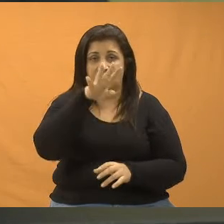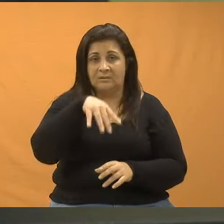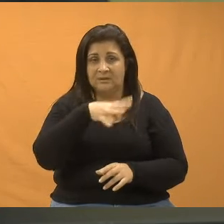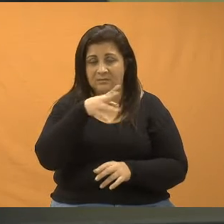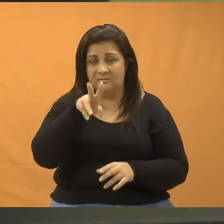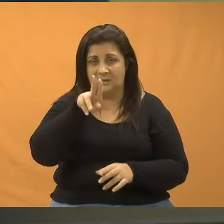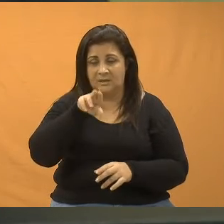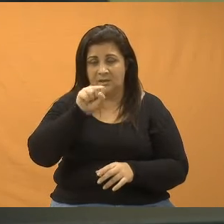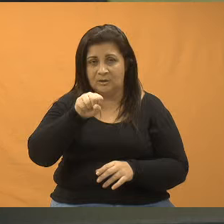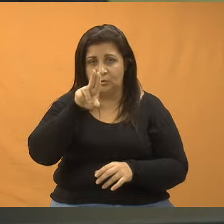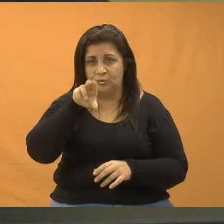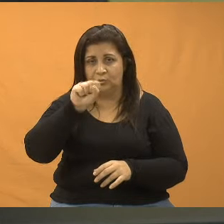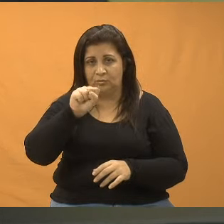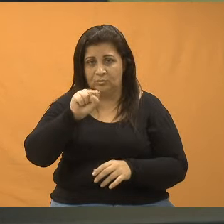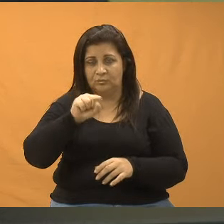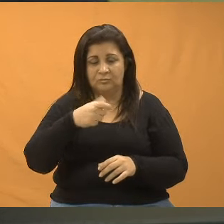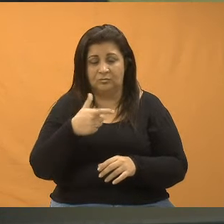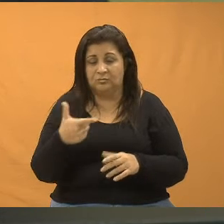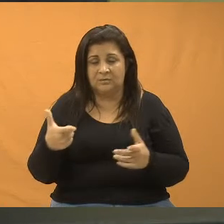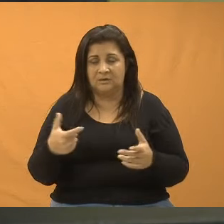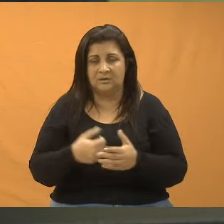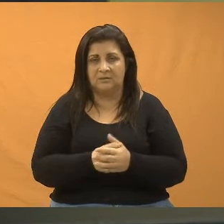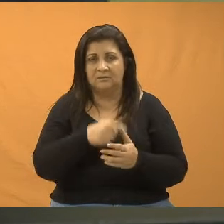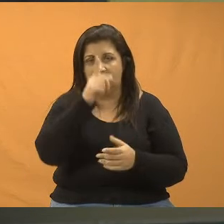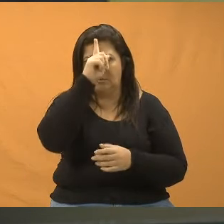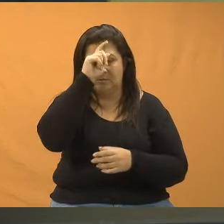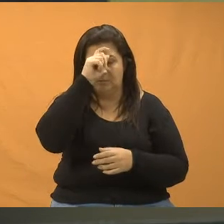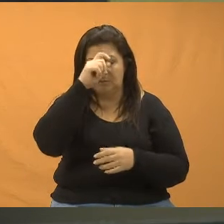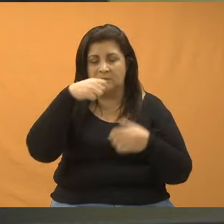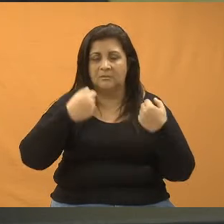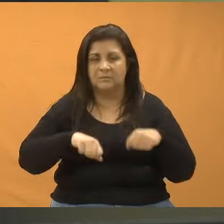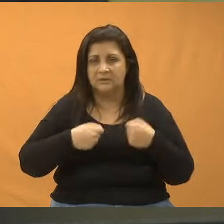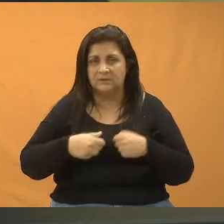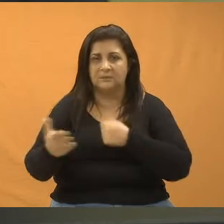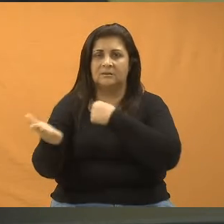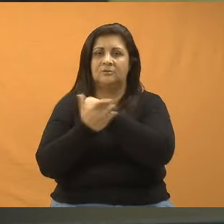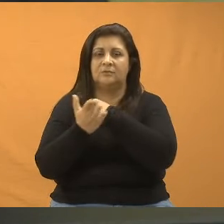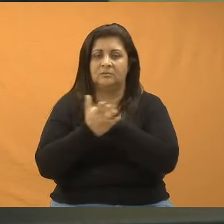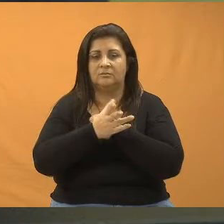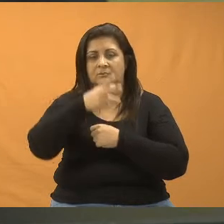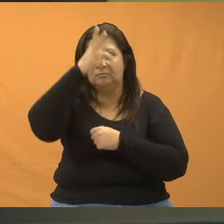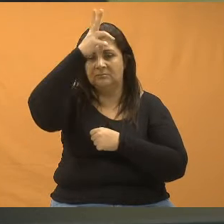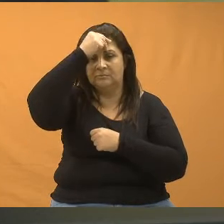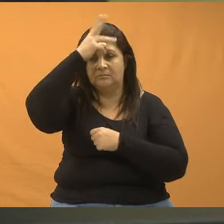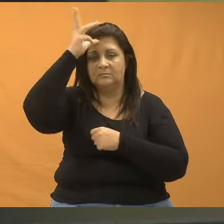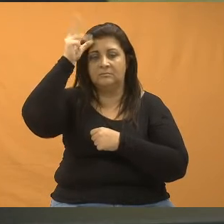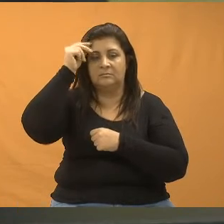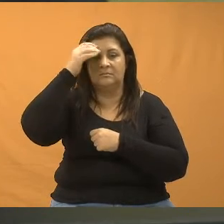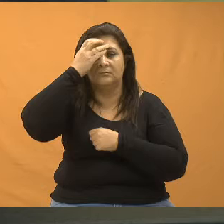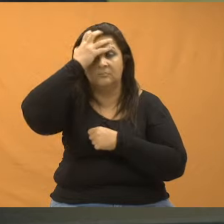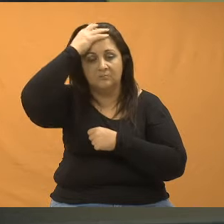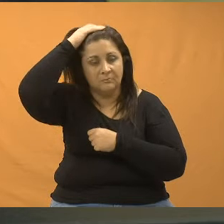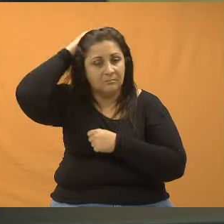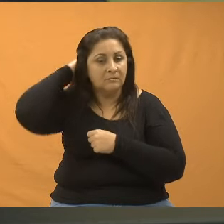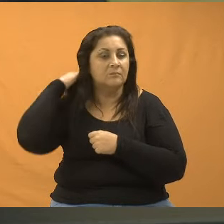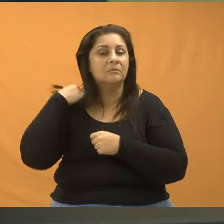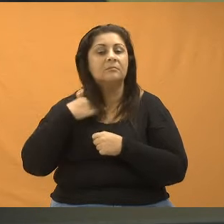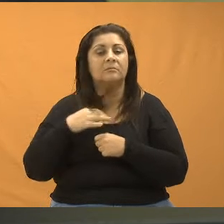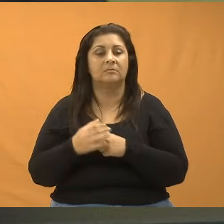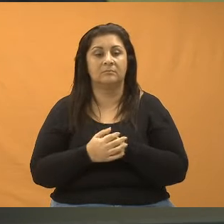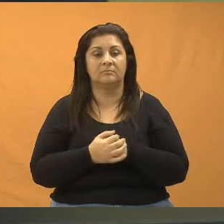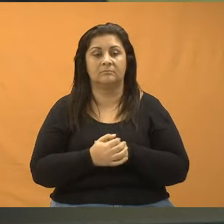não sobrevive. A Santa Casa precisa, para se manter como hospital público, né? Oi?